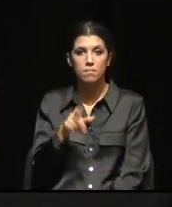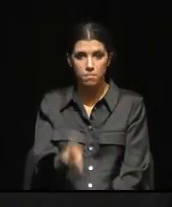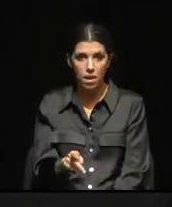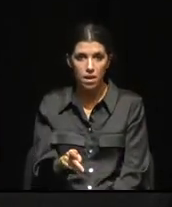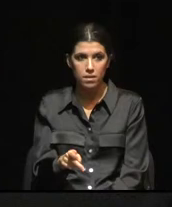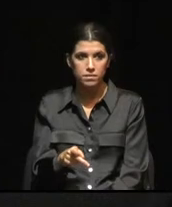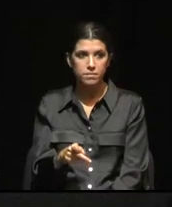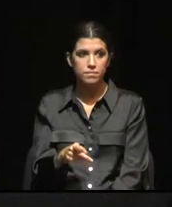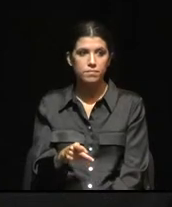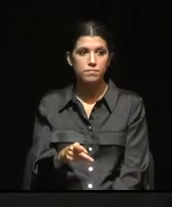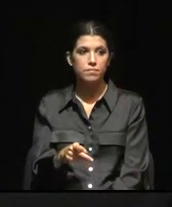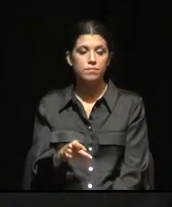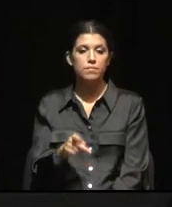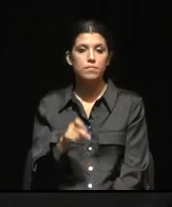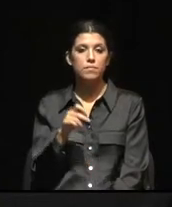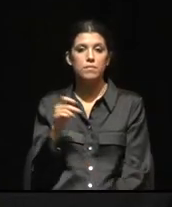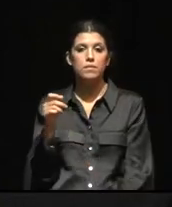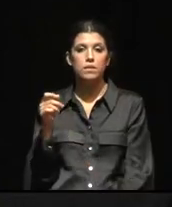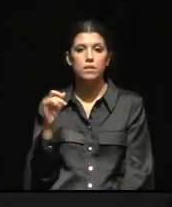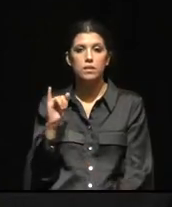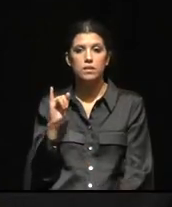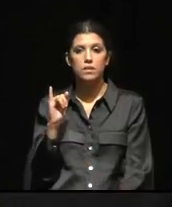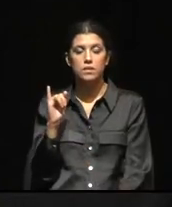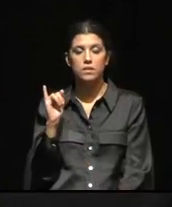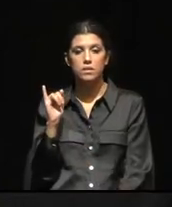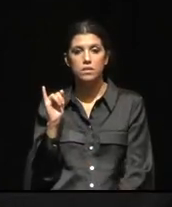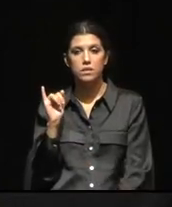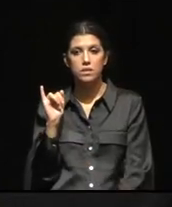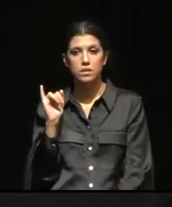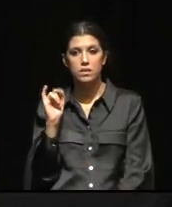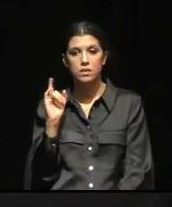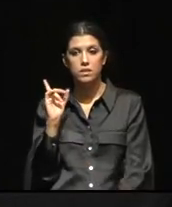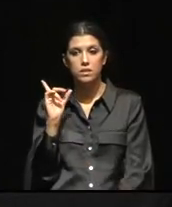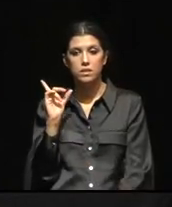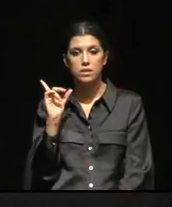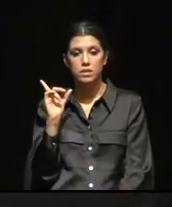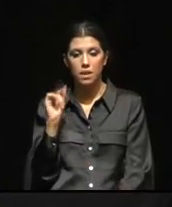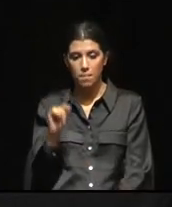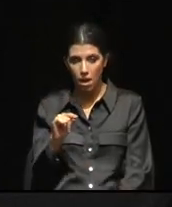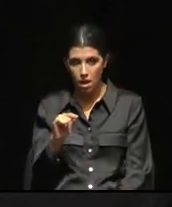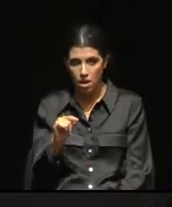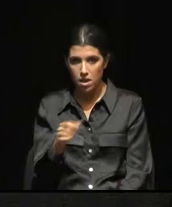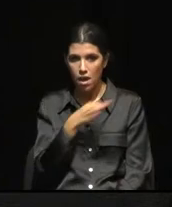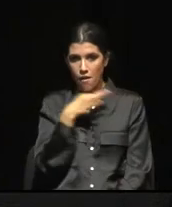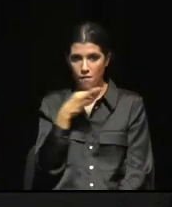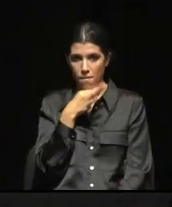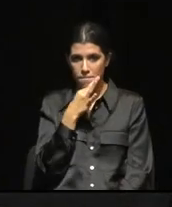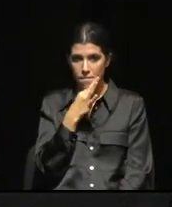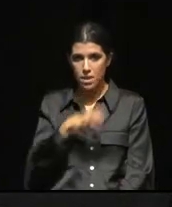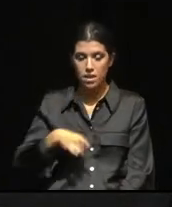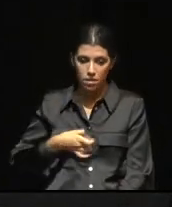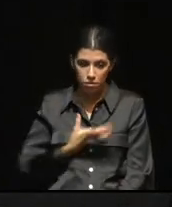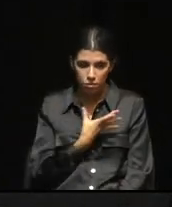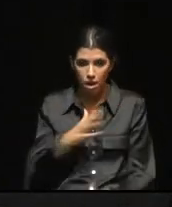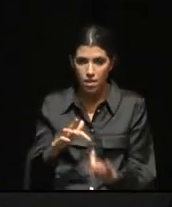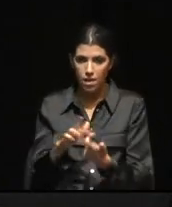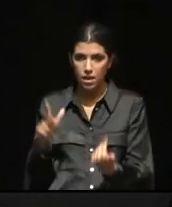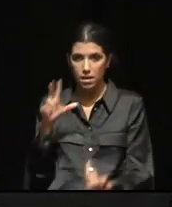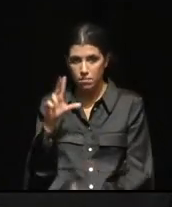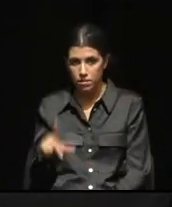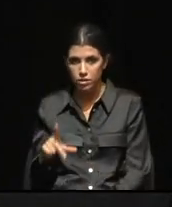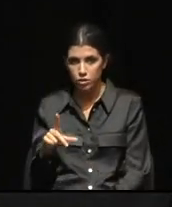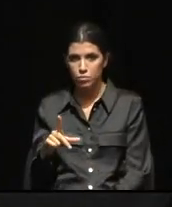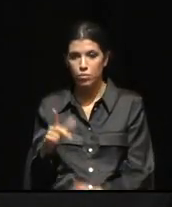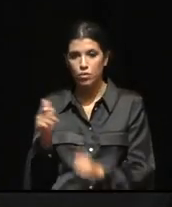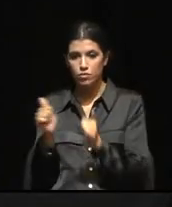geofísica ao ipma Instituto Português do Mar e da Atmosfera e por seu intermédio à família lutada à Câmara Municipal de Lisboa e